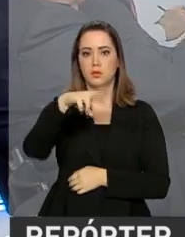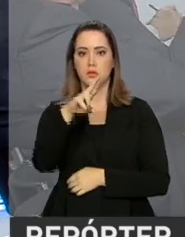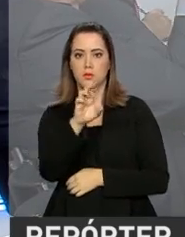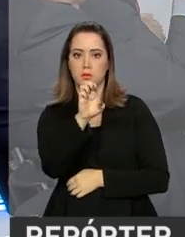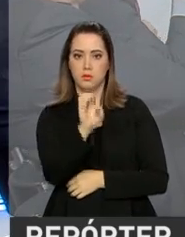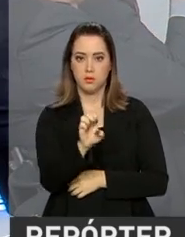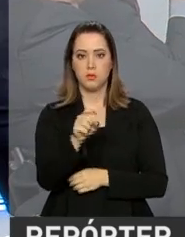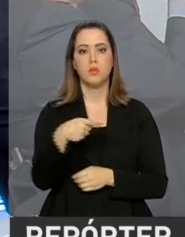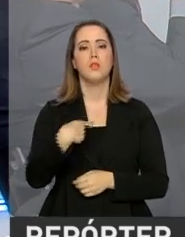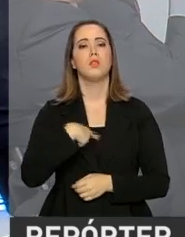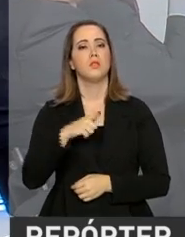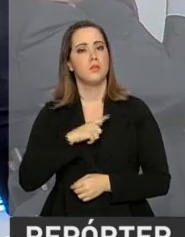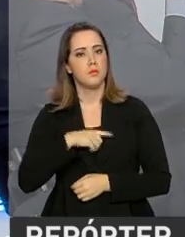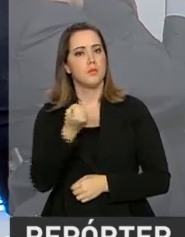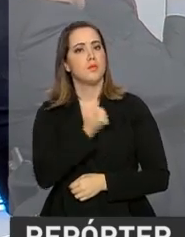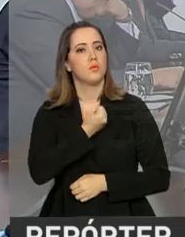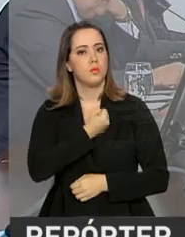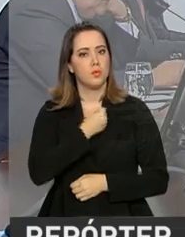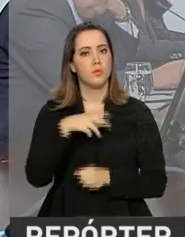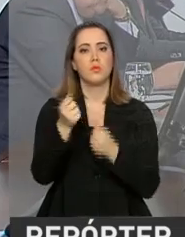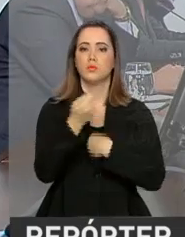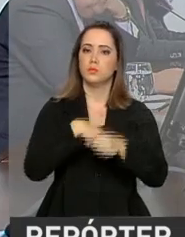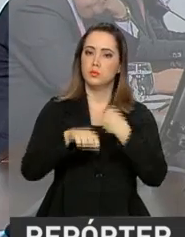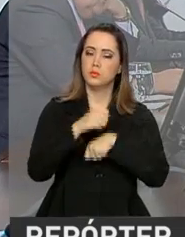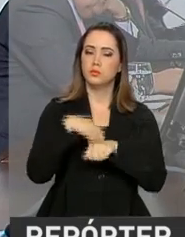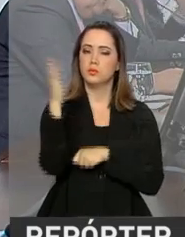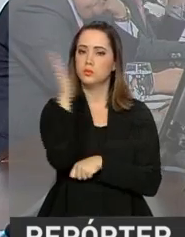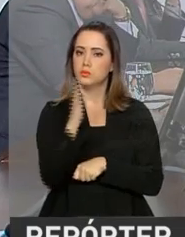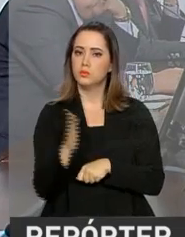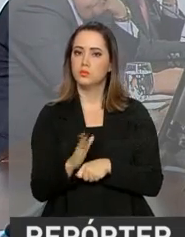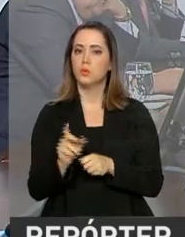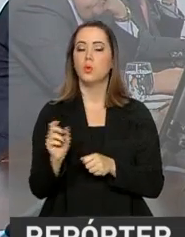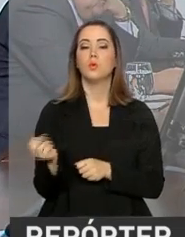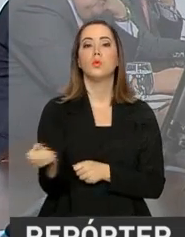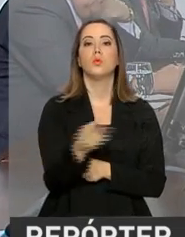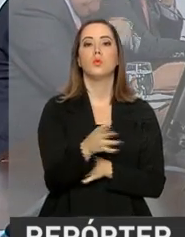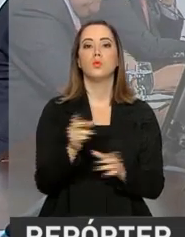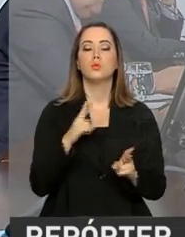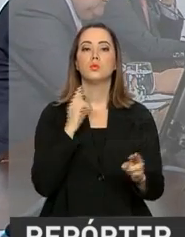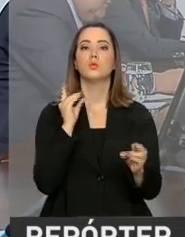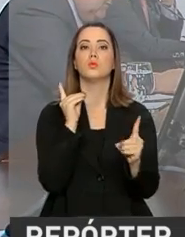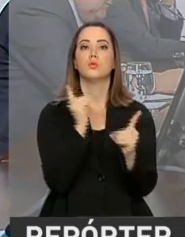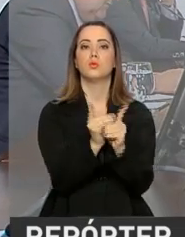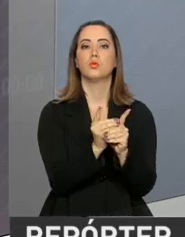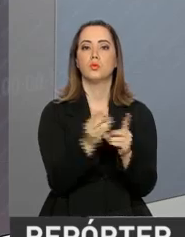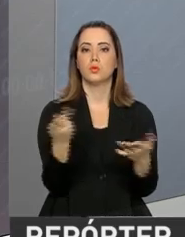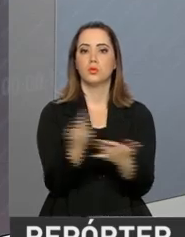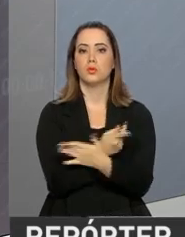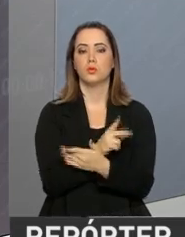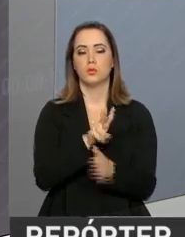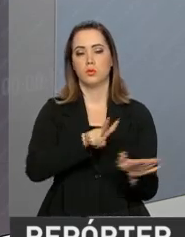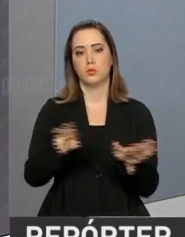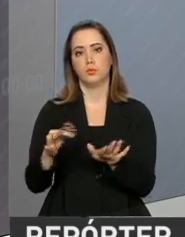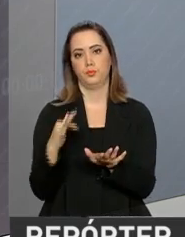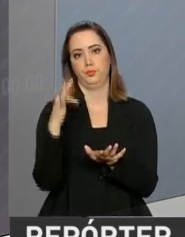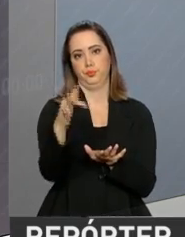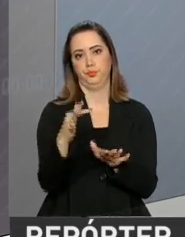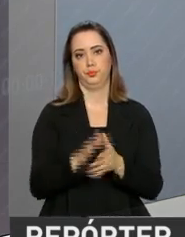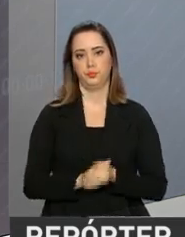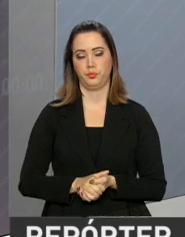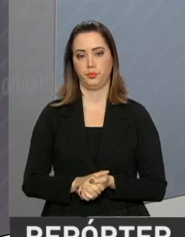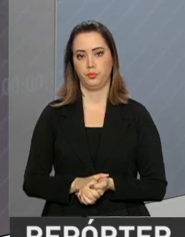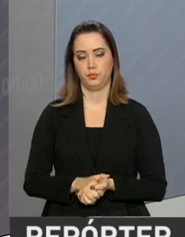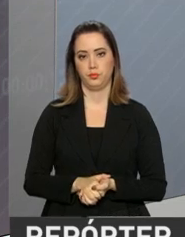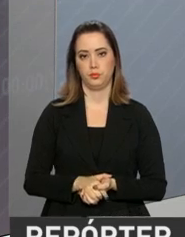apresentaram números da economia brasileira. Um novo encontro do núcleo será realizado daqui a 2 semanas. A Casa